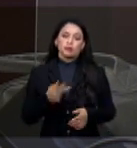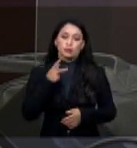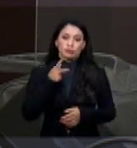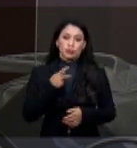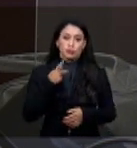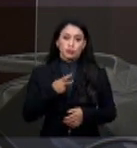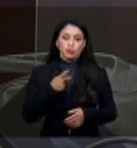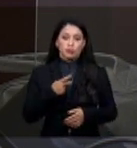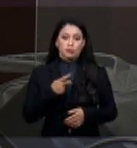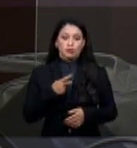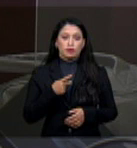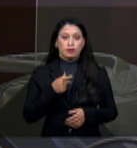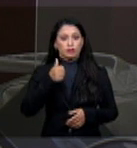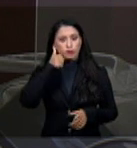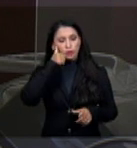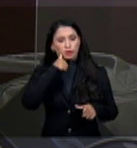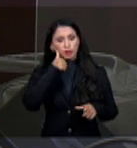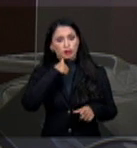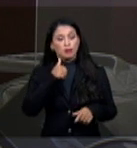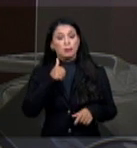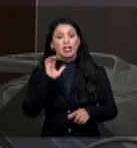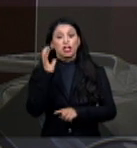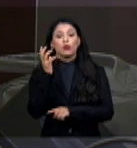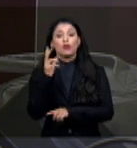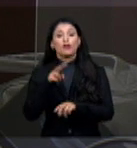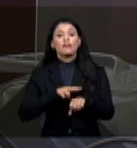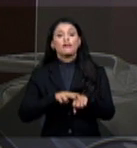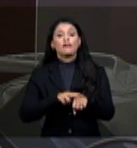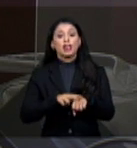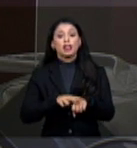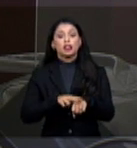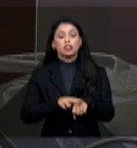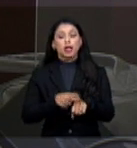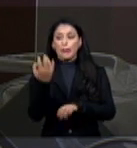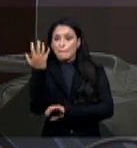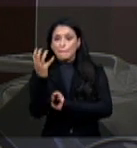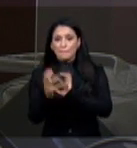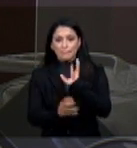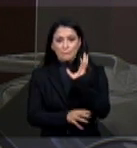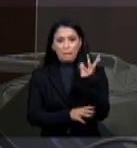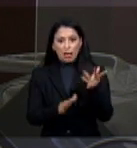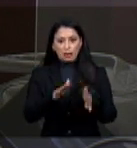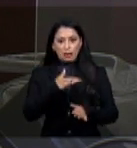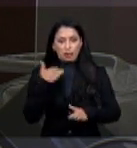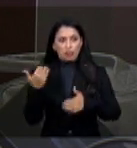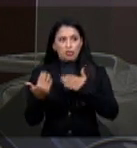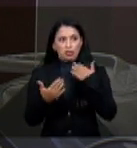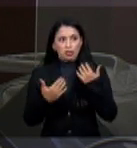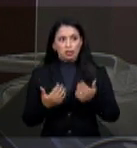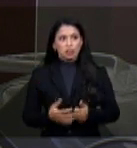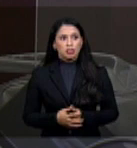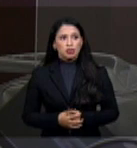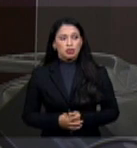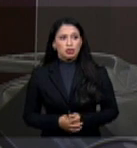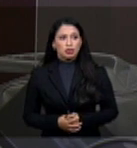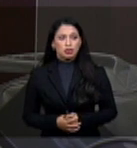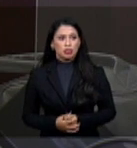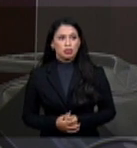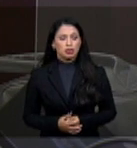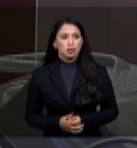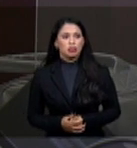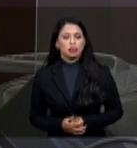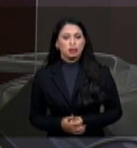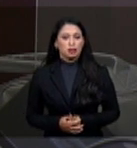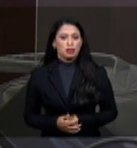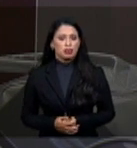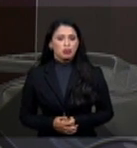é Feminino Verde, as matas e as mortes. É um tema que me toca muito, né? Assim, a partir desse meu lugar de fala,